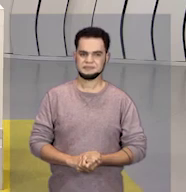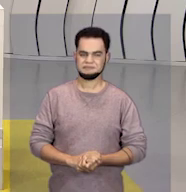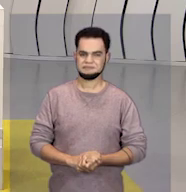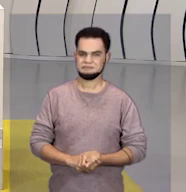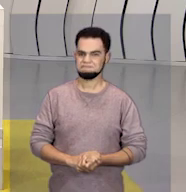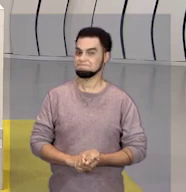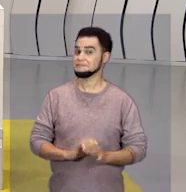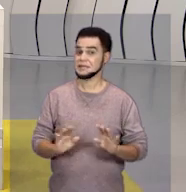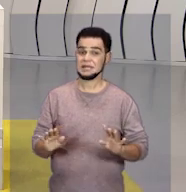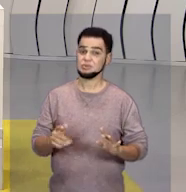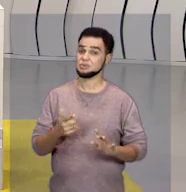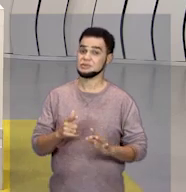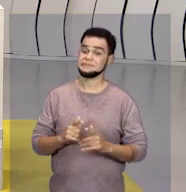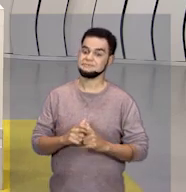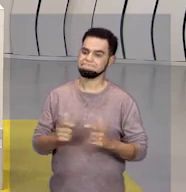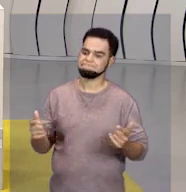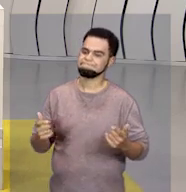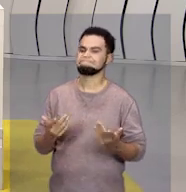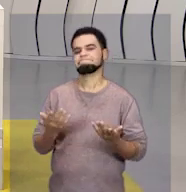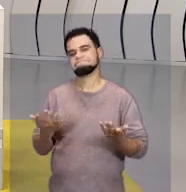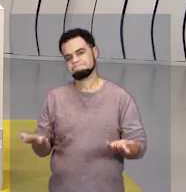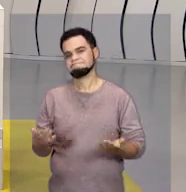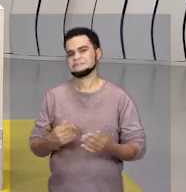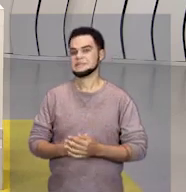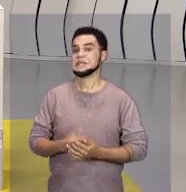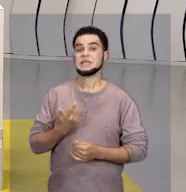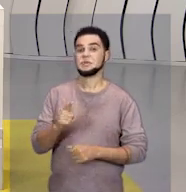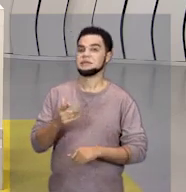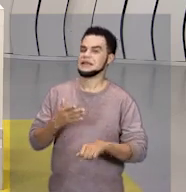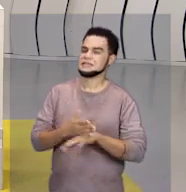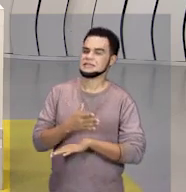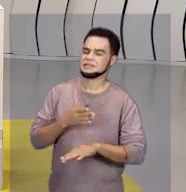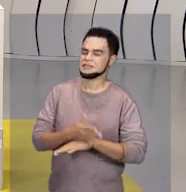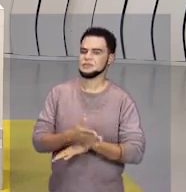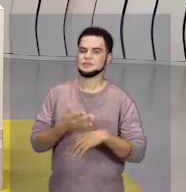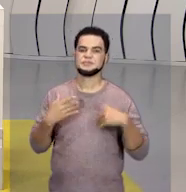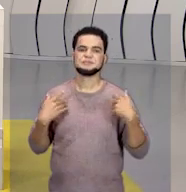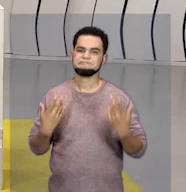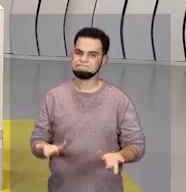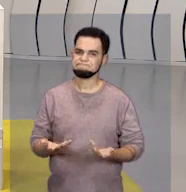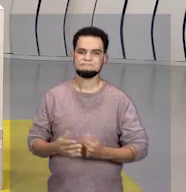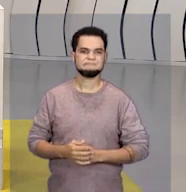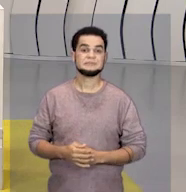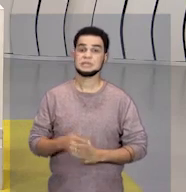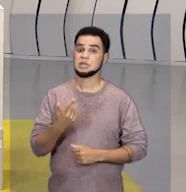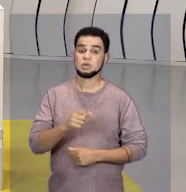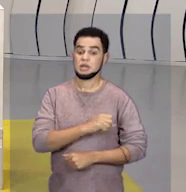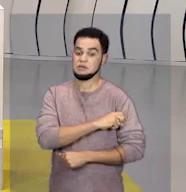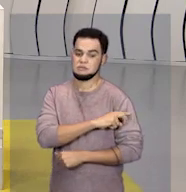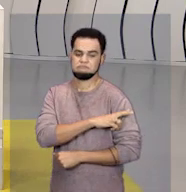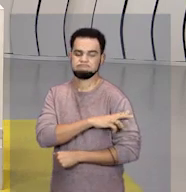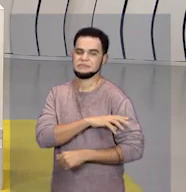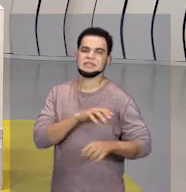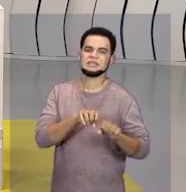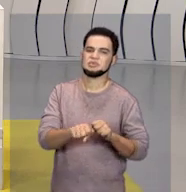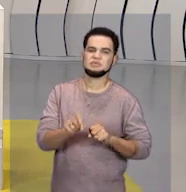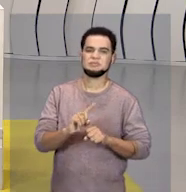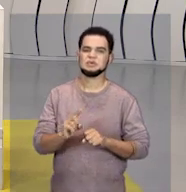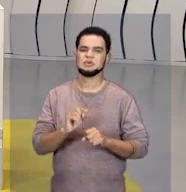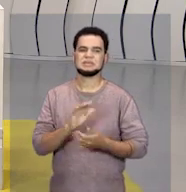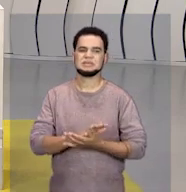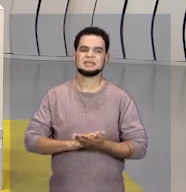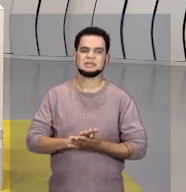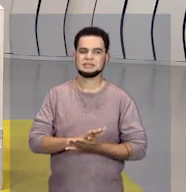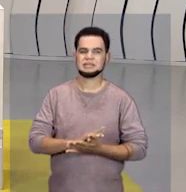Não teve a sorte, não teve acesso, não tem nem o ensino fundamental, ele tem